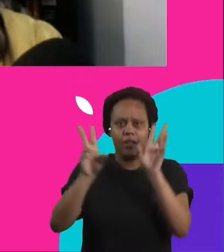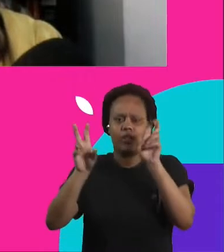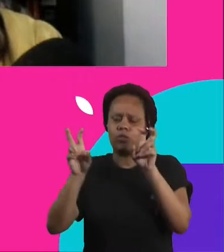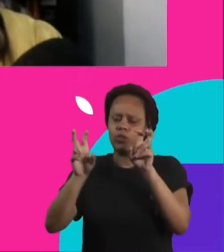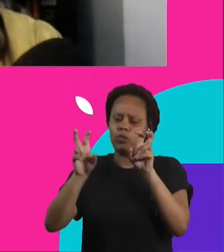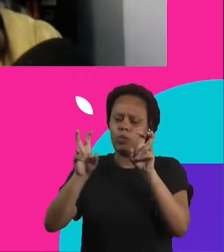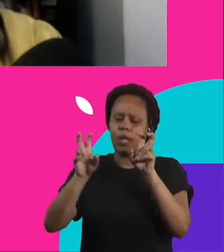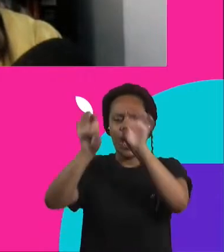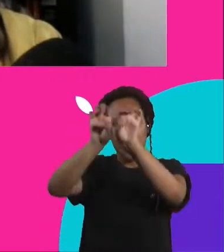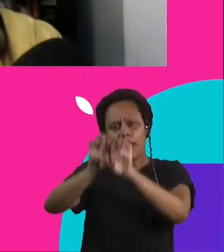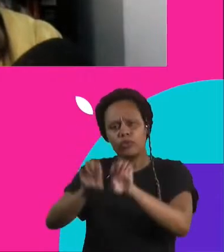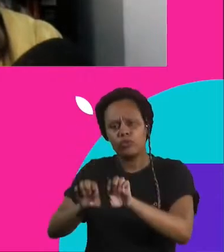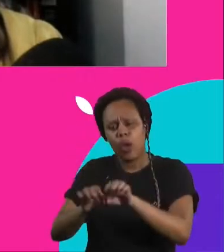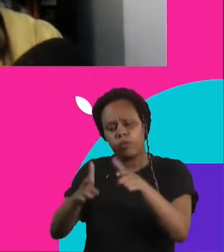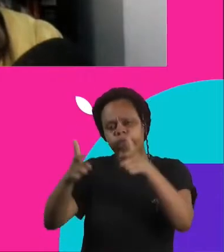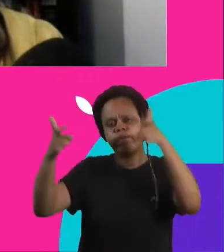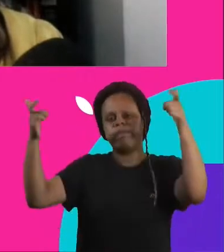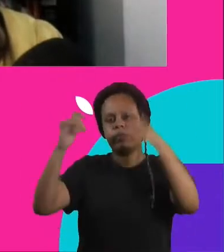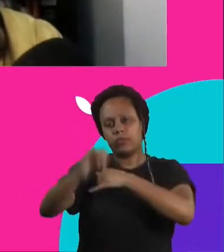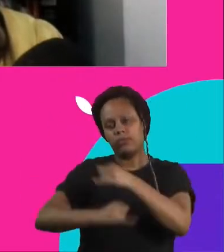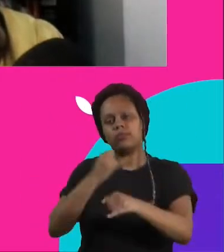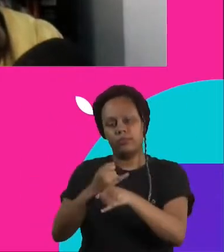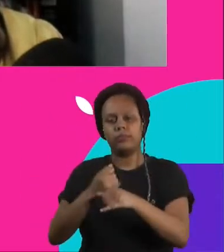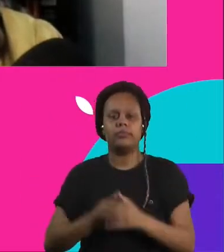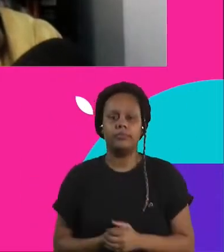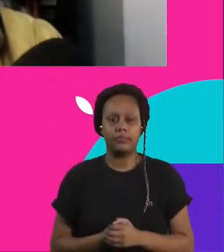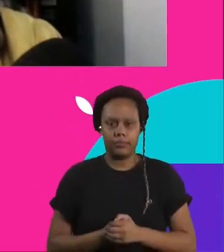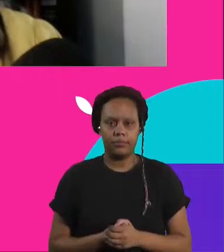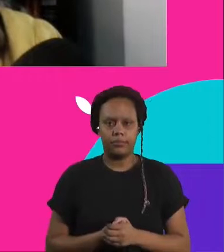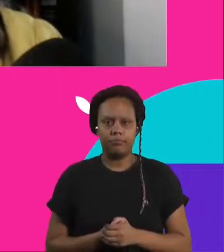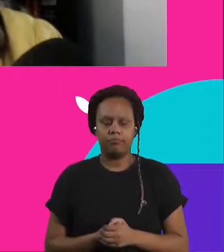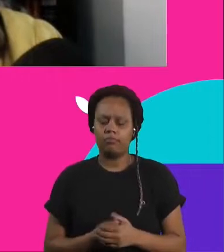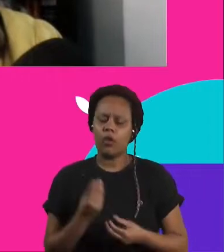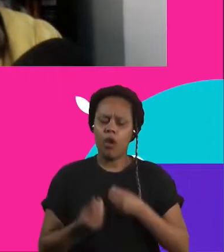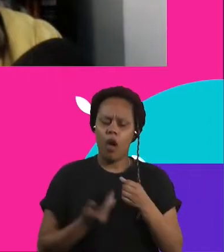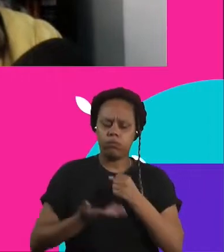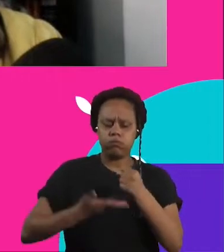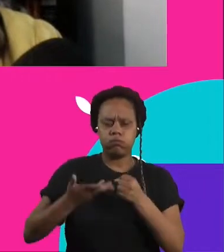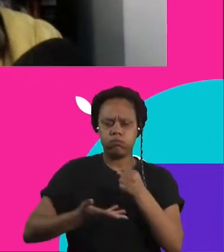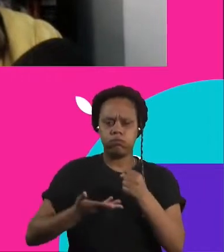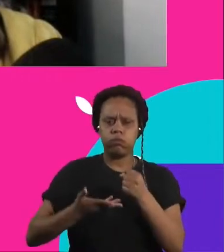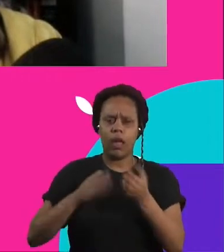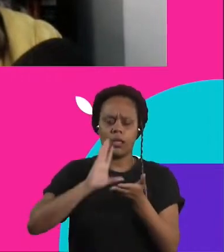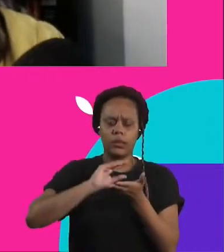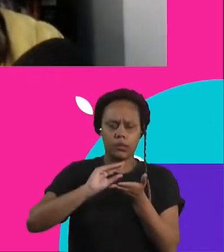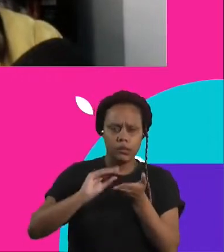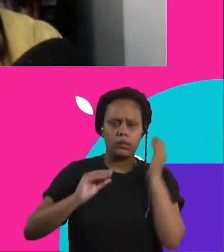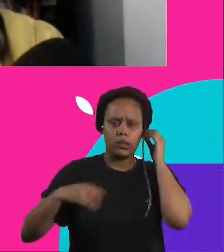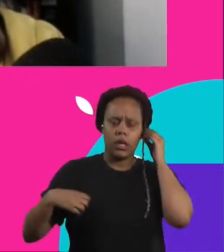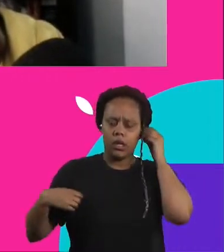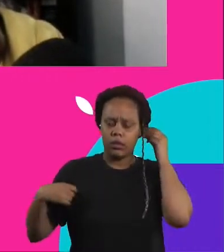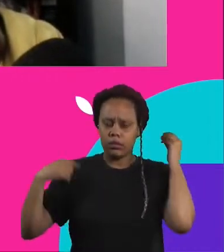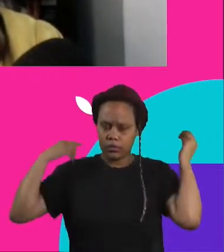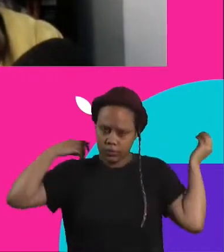dessa infraestrutura enorme da internet, né, essas bases de dados, né, se elas não são compostas por dados